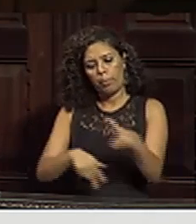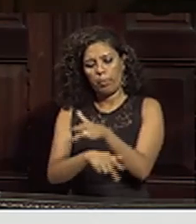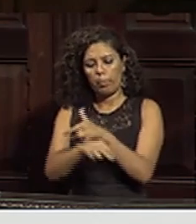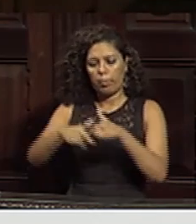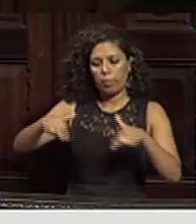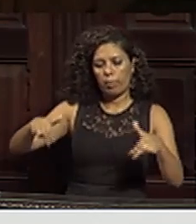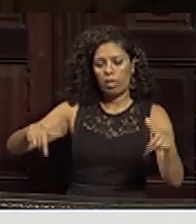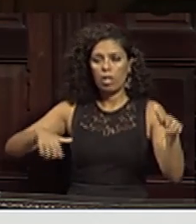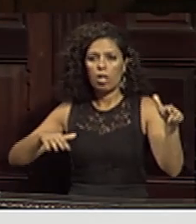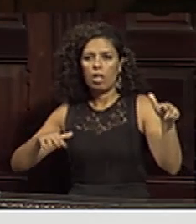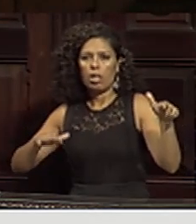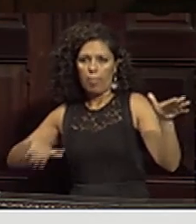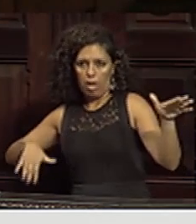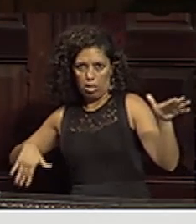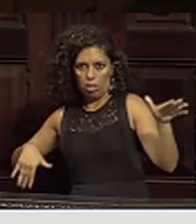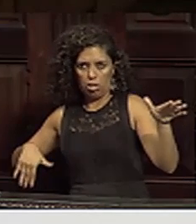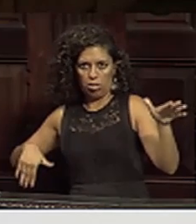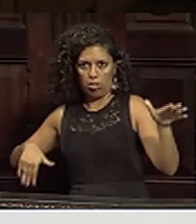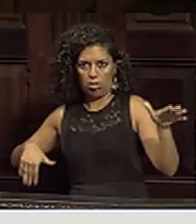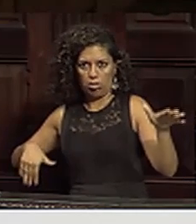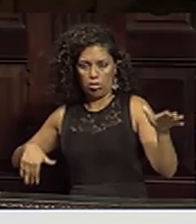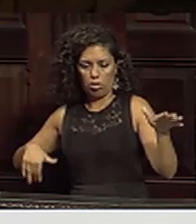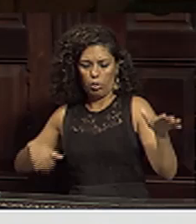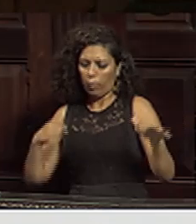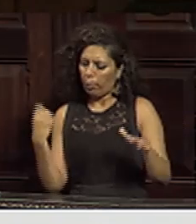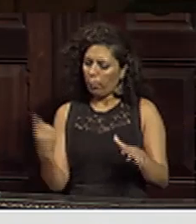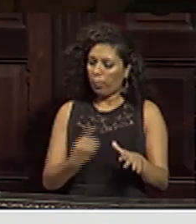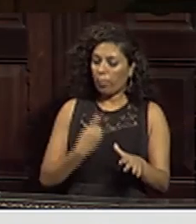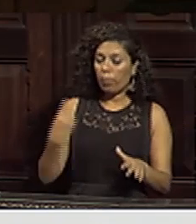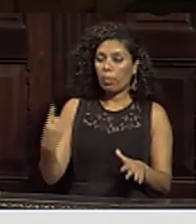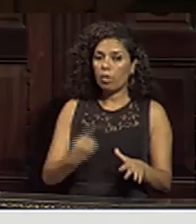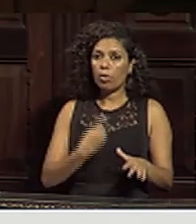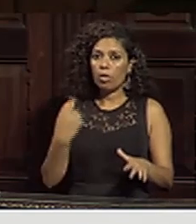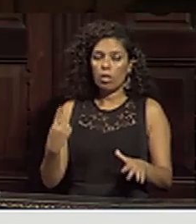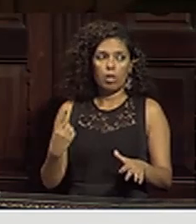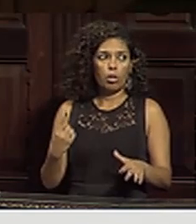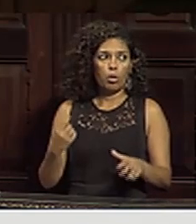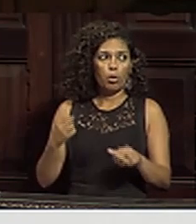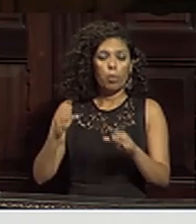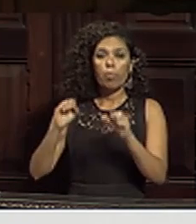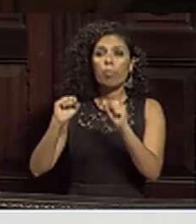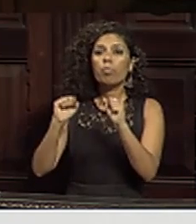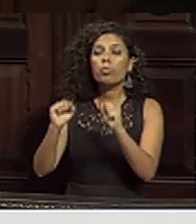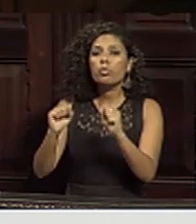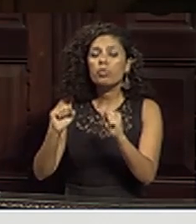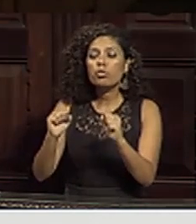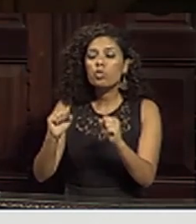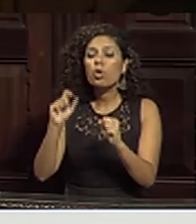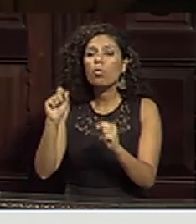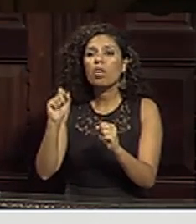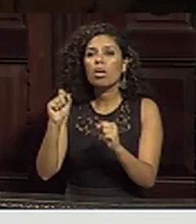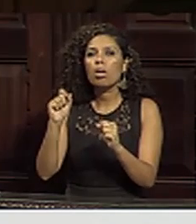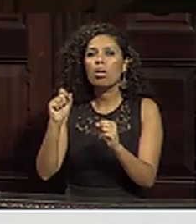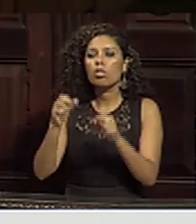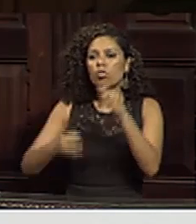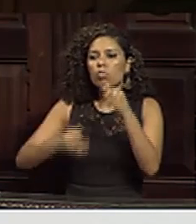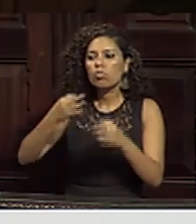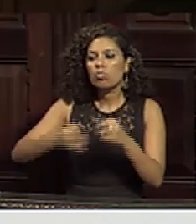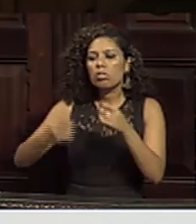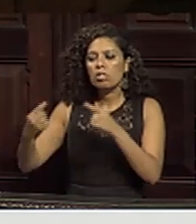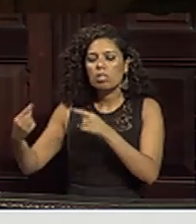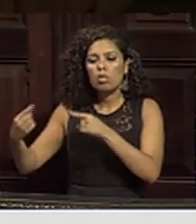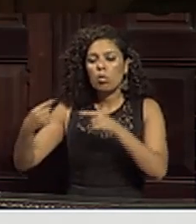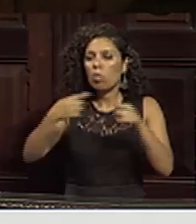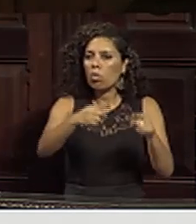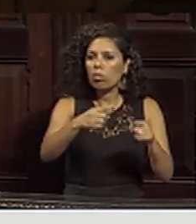poderia ser acusada de atentado ao pudor. E que